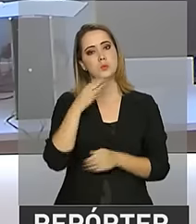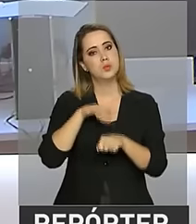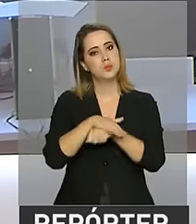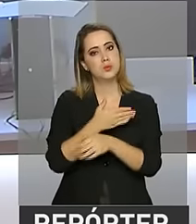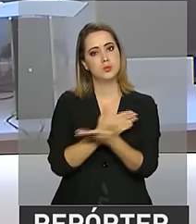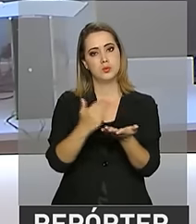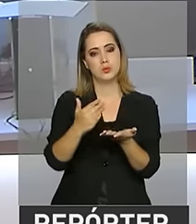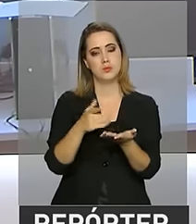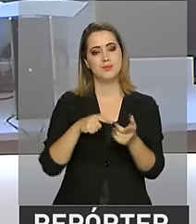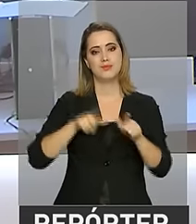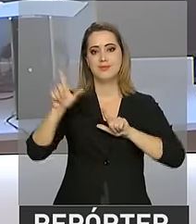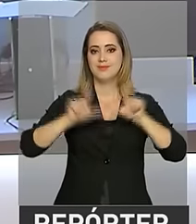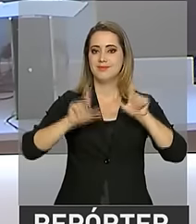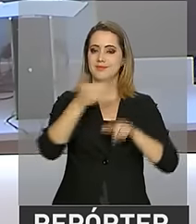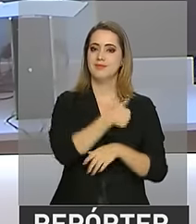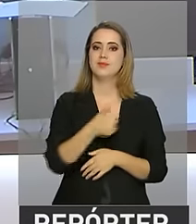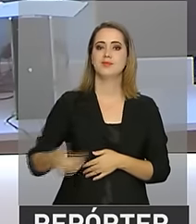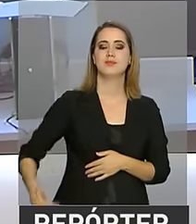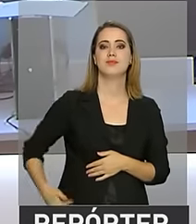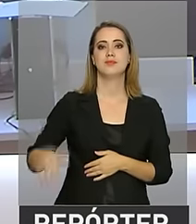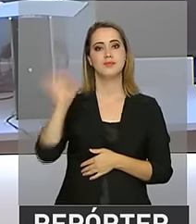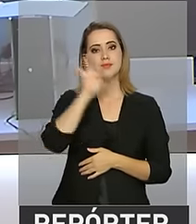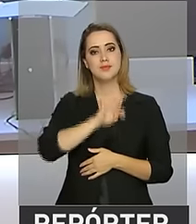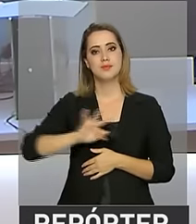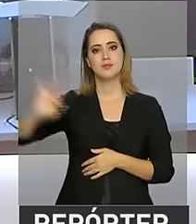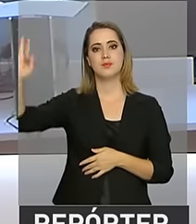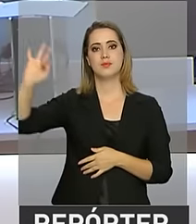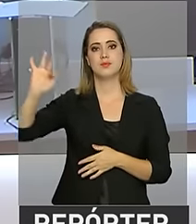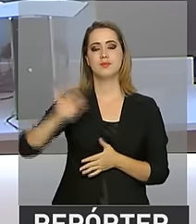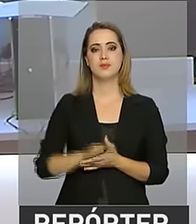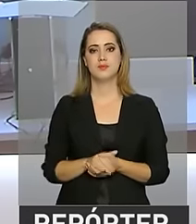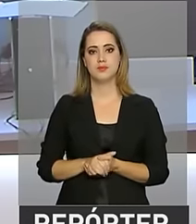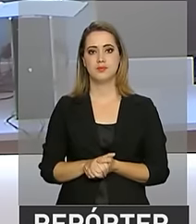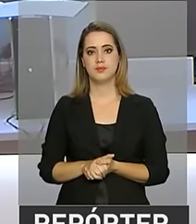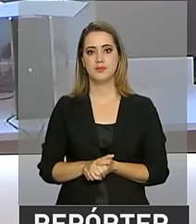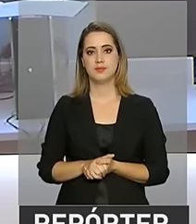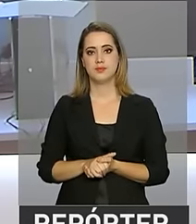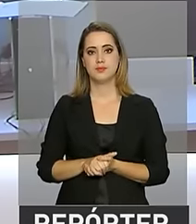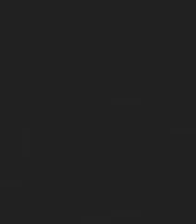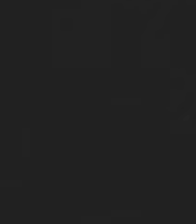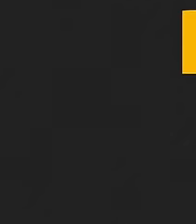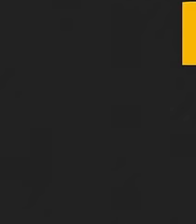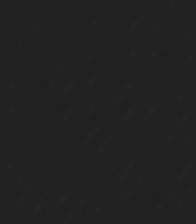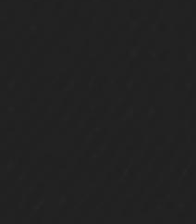ótima noite para você continue com a gente aqui na NBR a TV do Governo